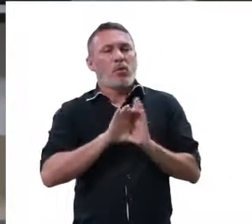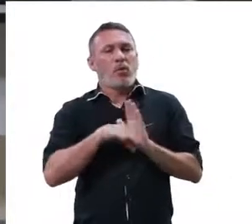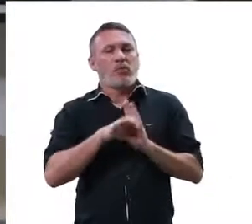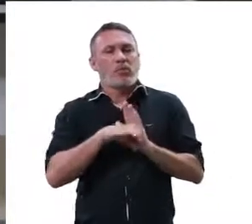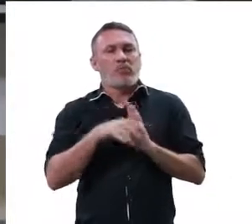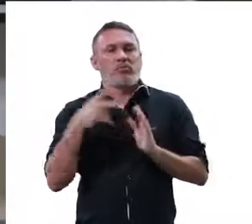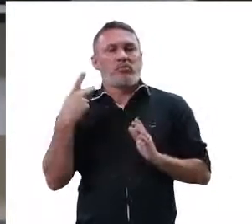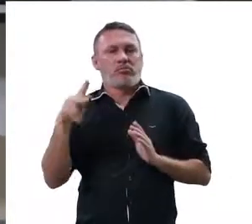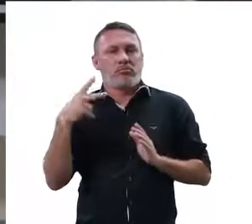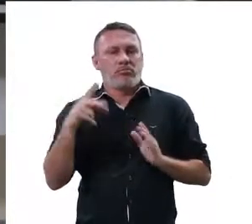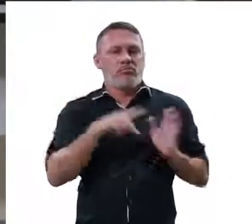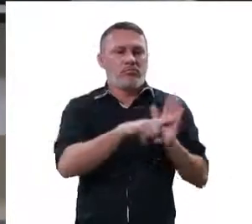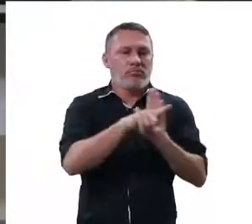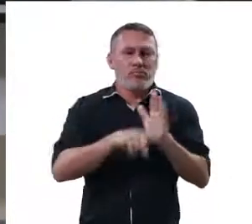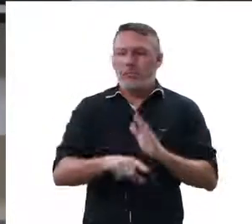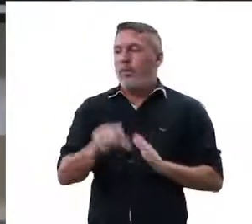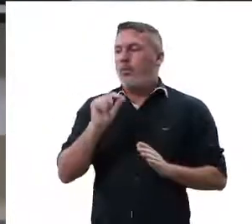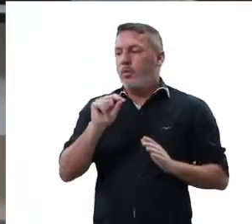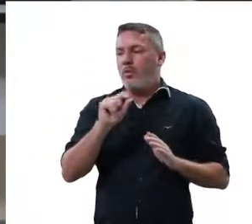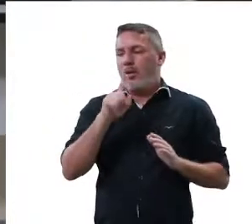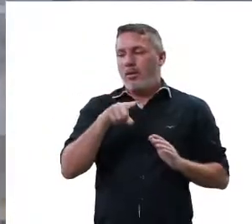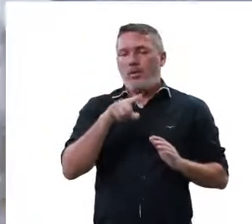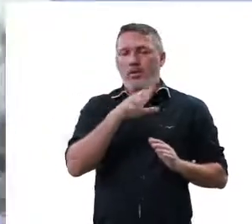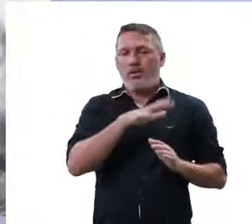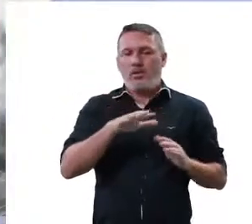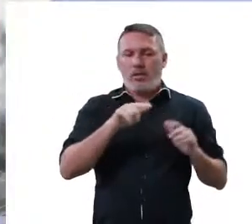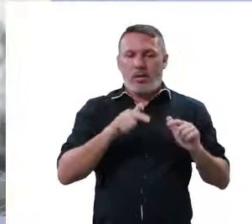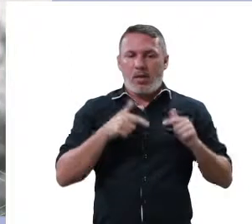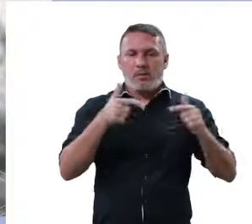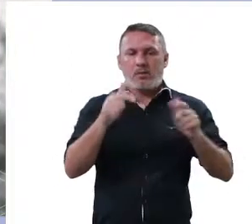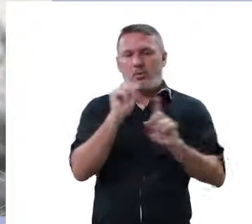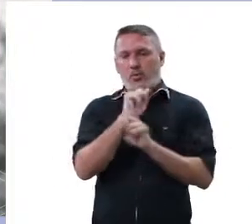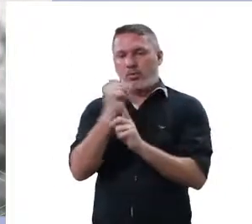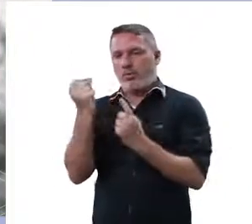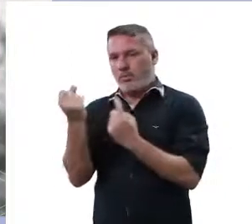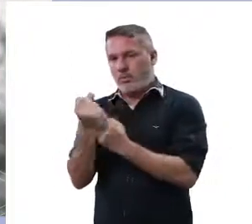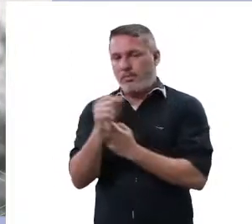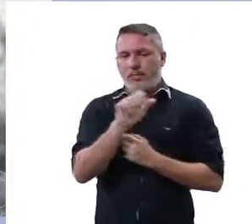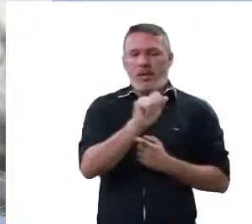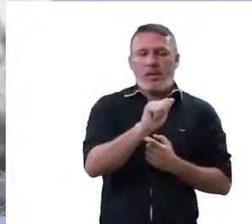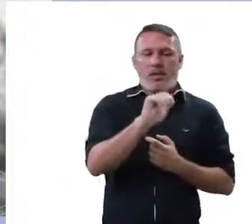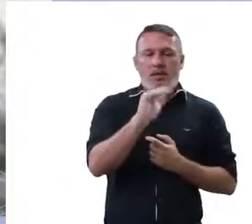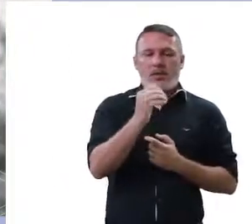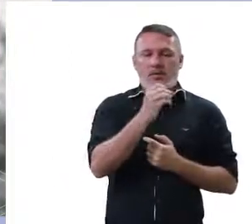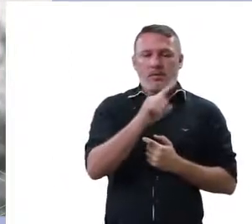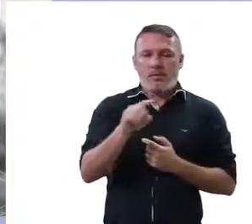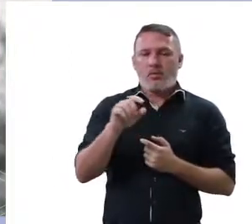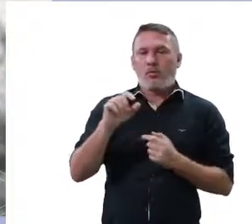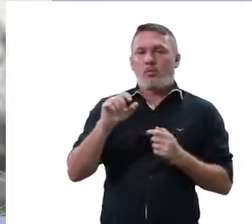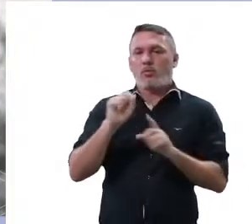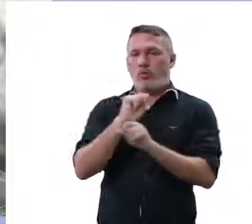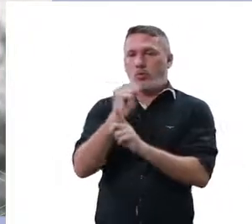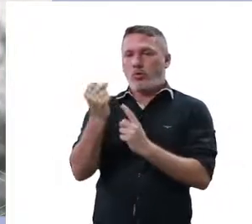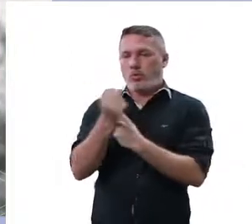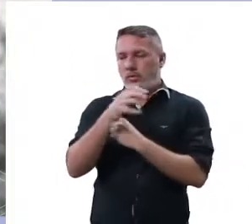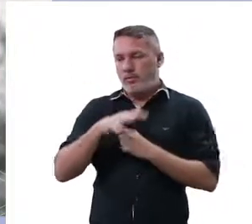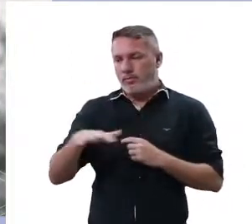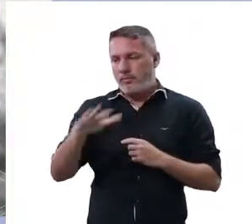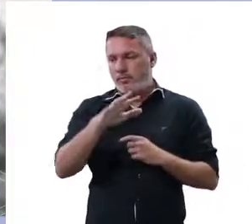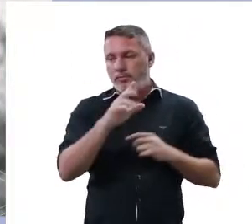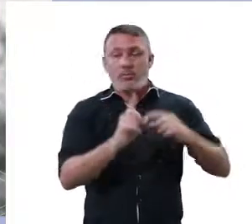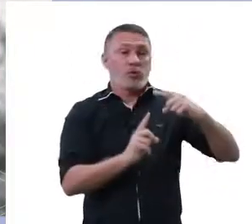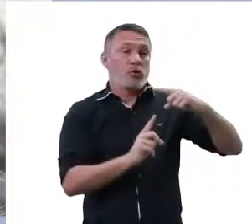alguns conceitos principais. Ação social, né, que a gente vai lá ver lá mais na frente, a definição.